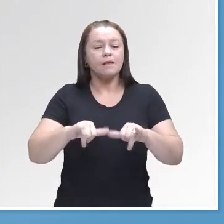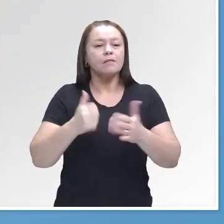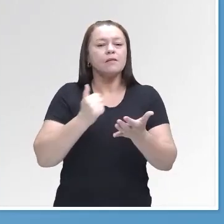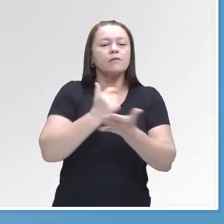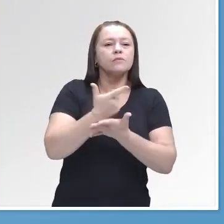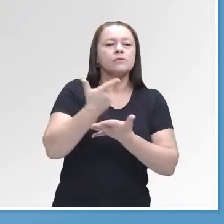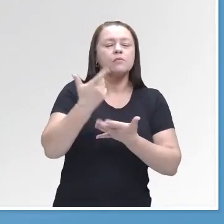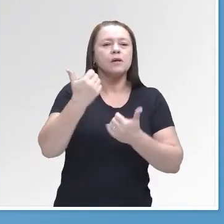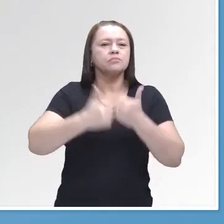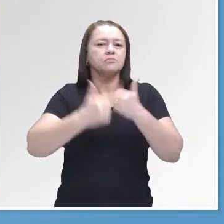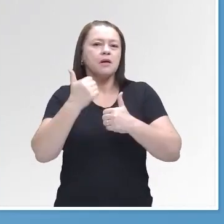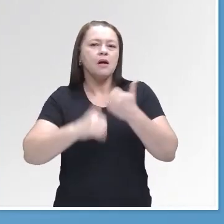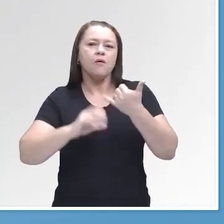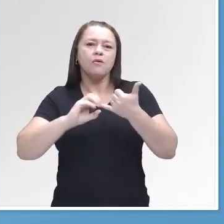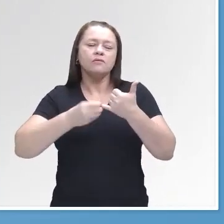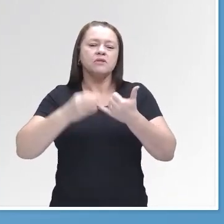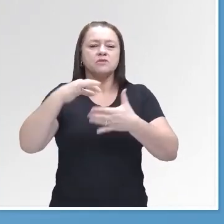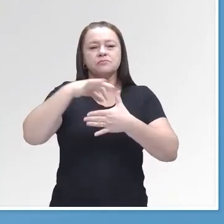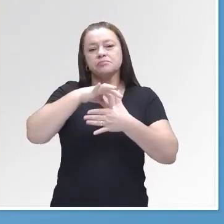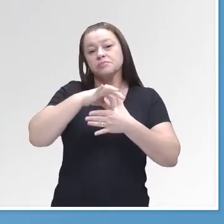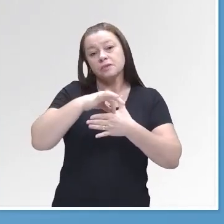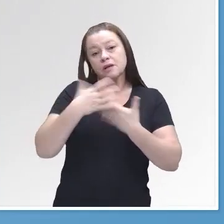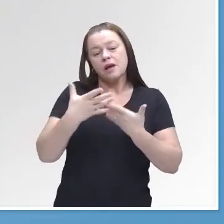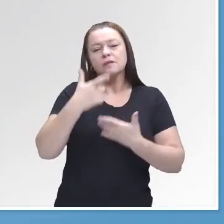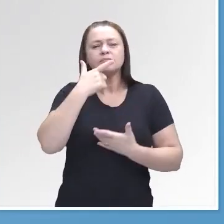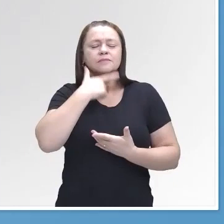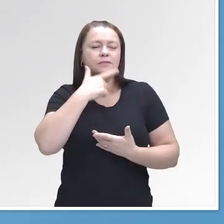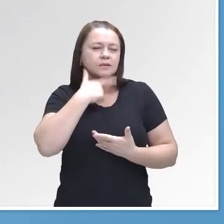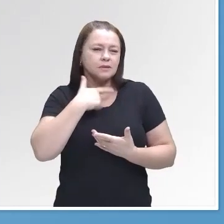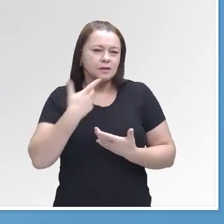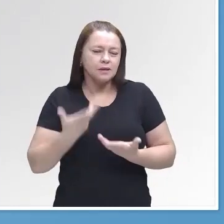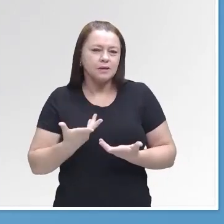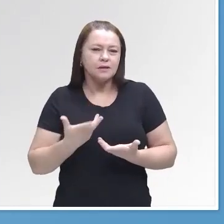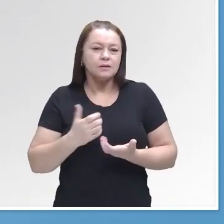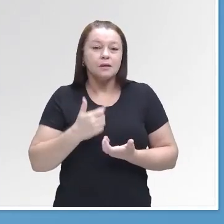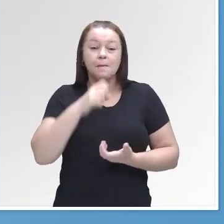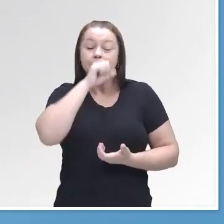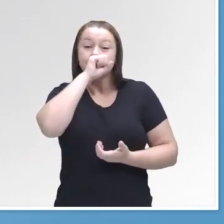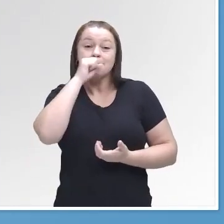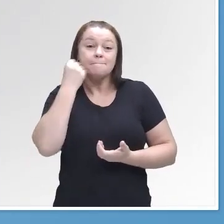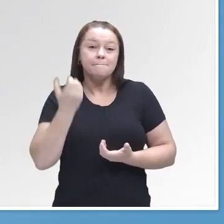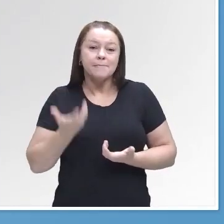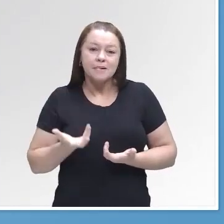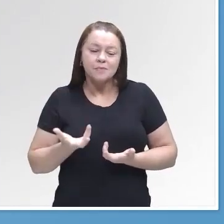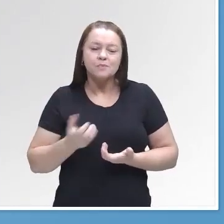arroz, feijão, carne, queijo, pão.